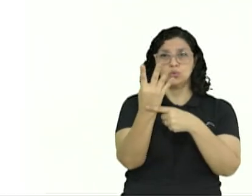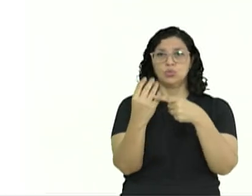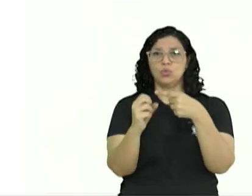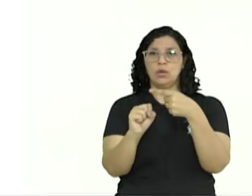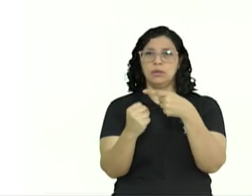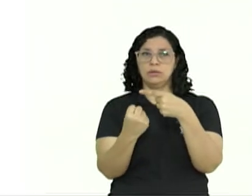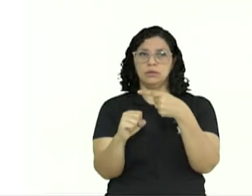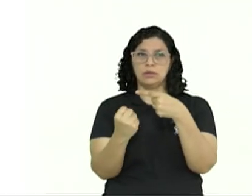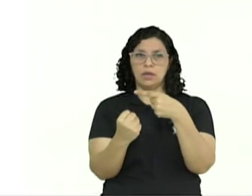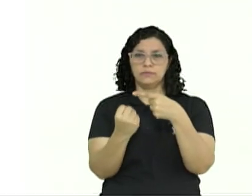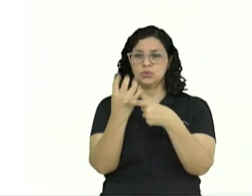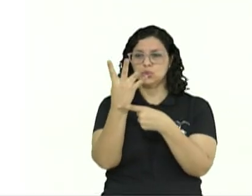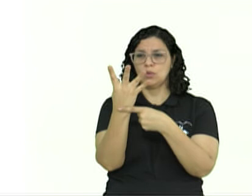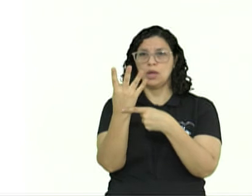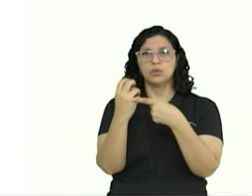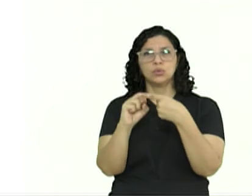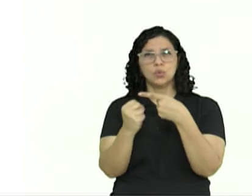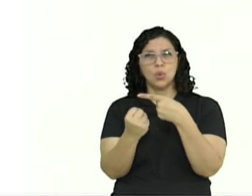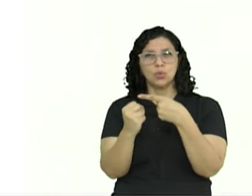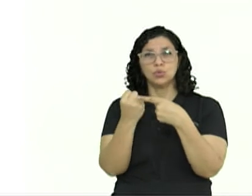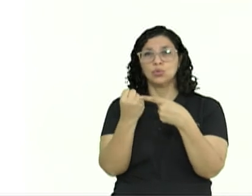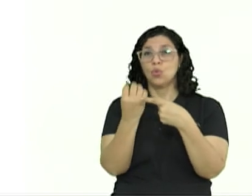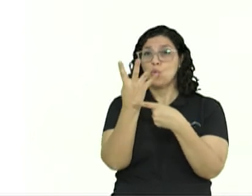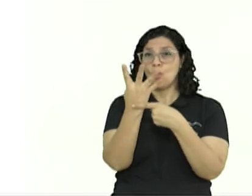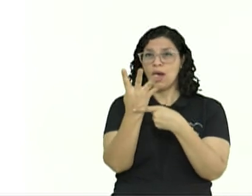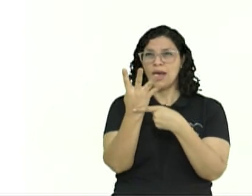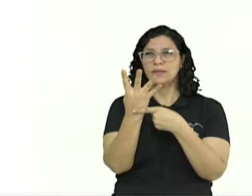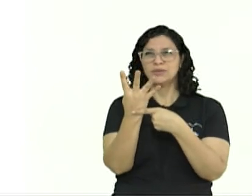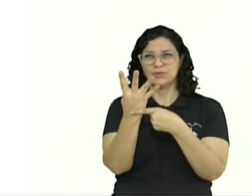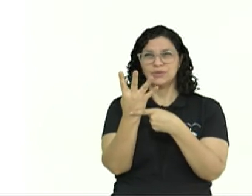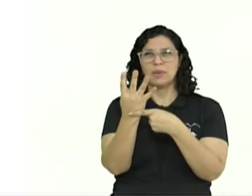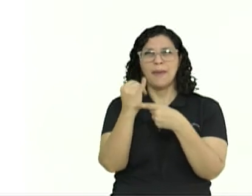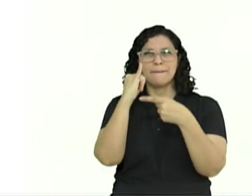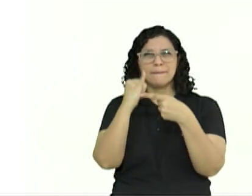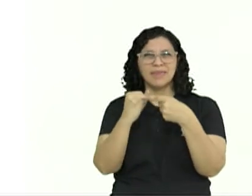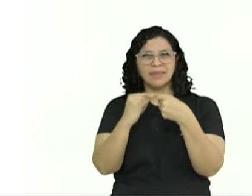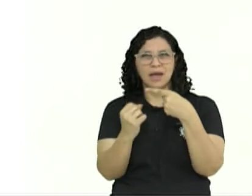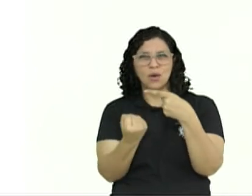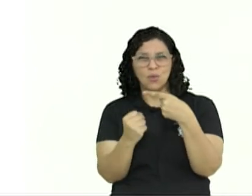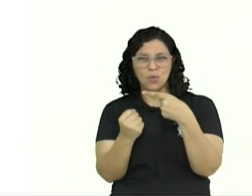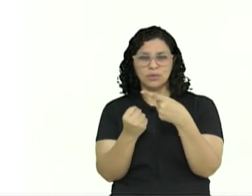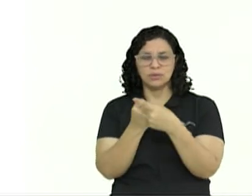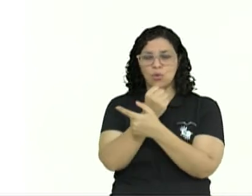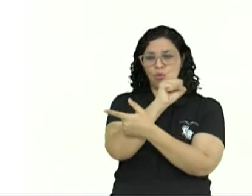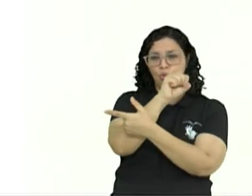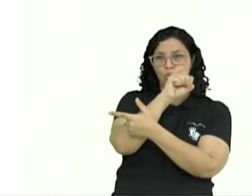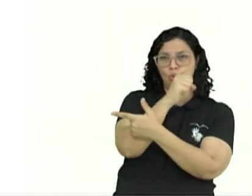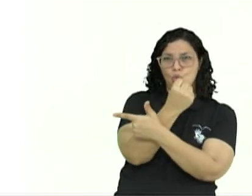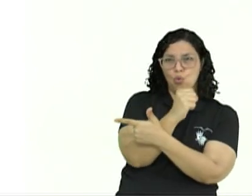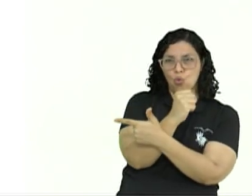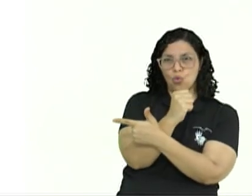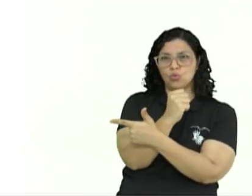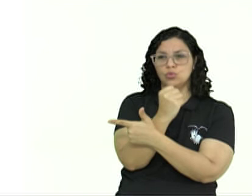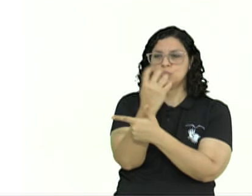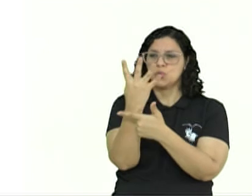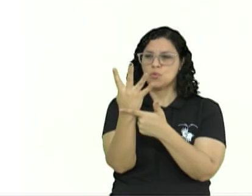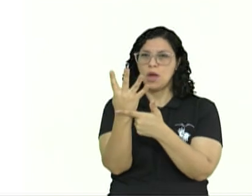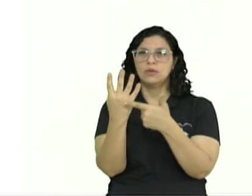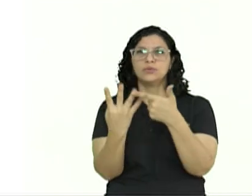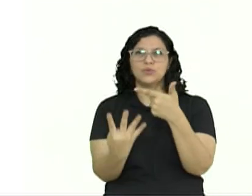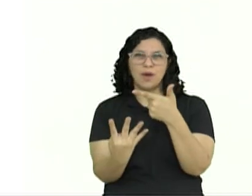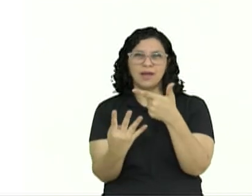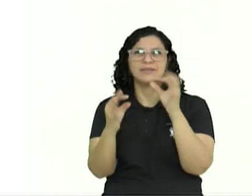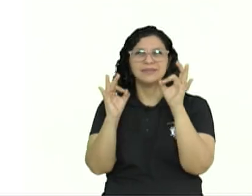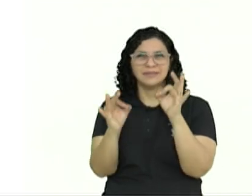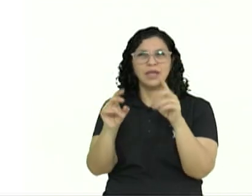8. 4 não é metade de 8? Então, se 4 é metade de 8, então realmente eu tenho 50 centésimos. Tudo